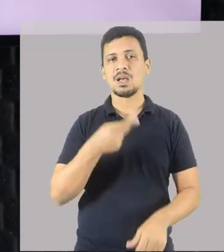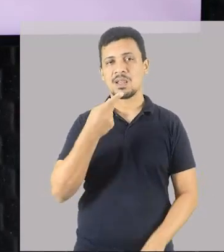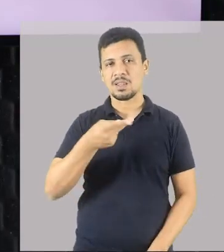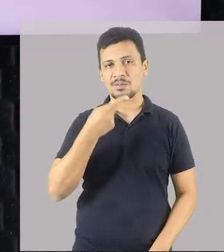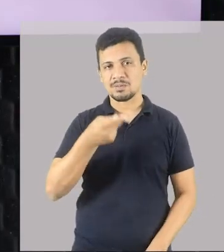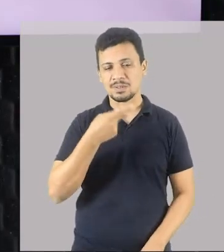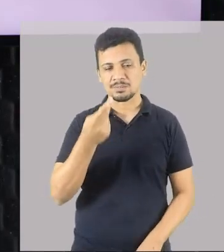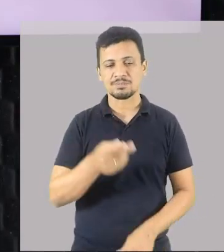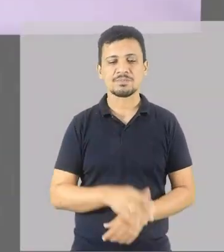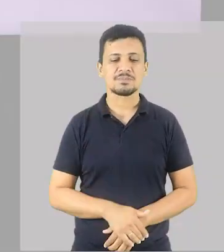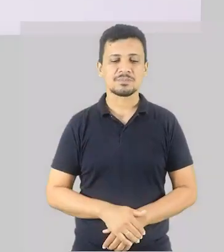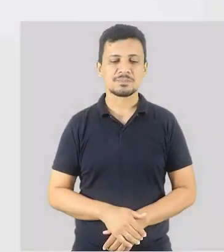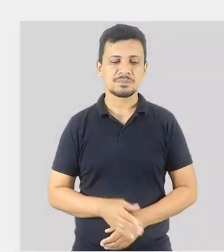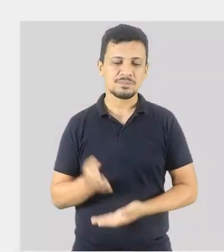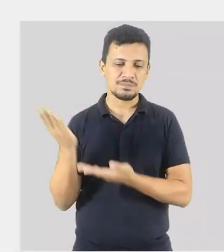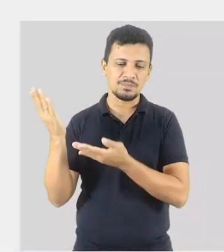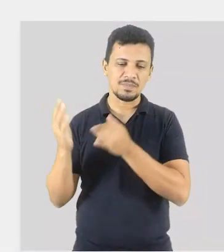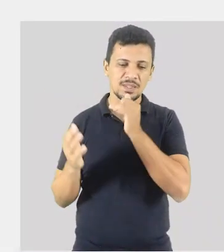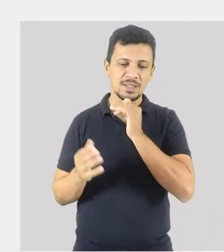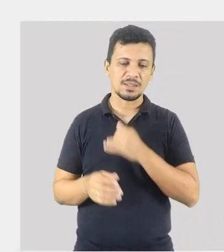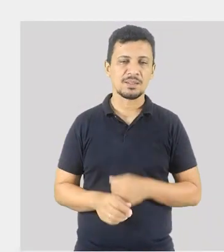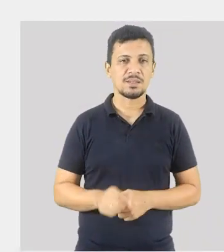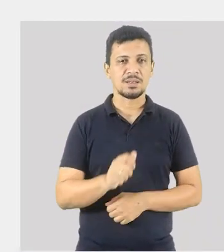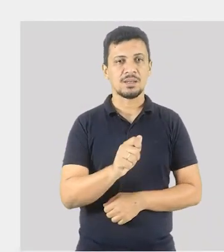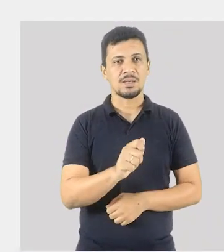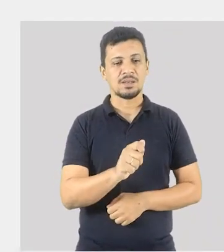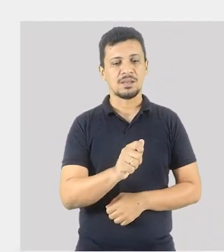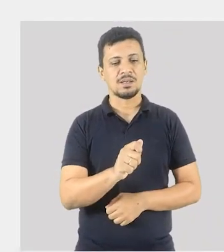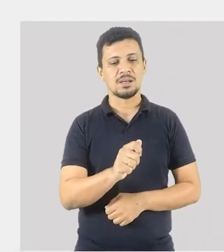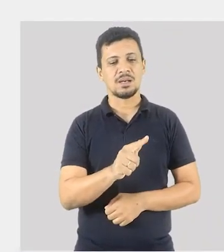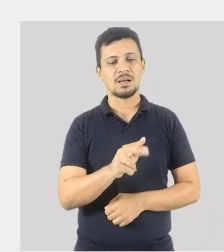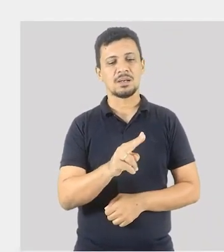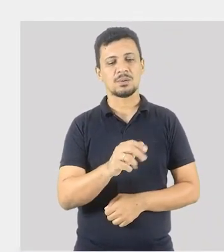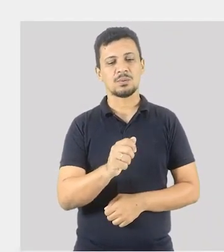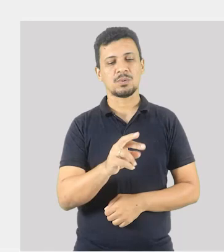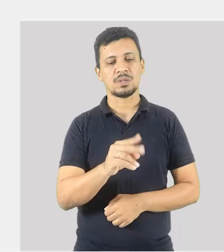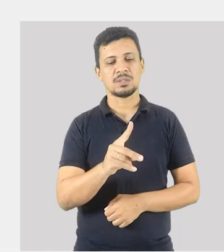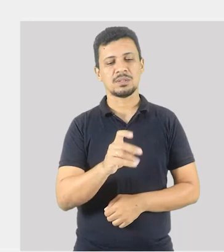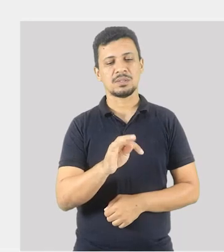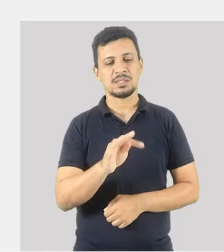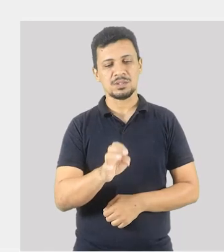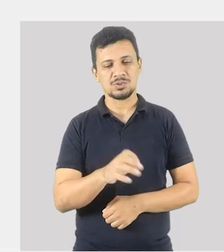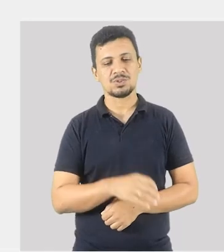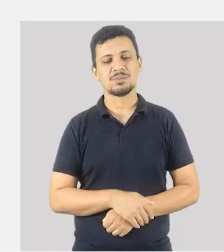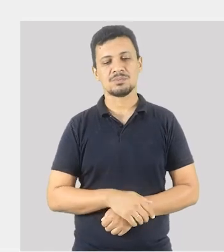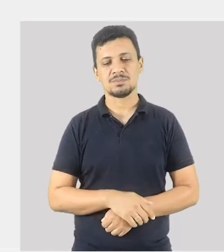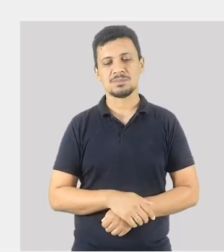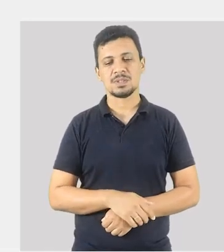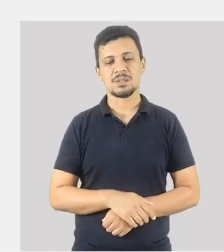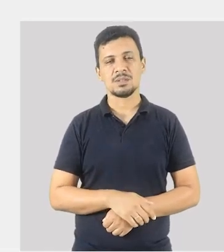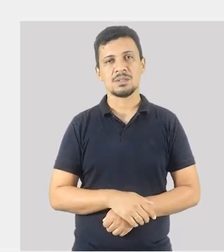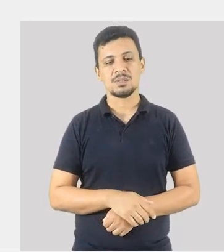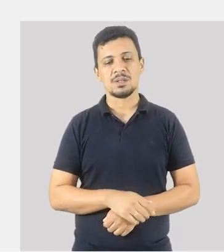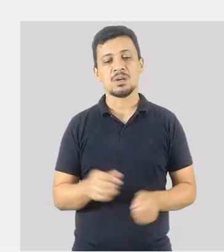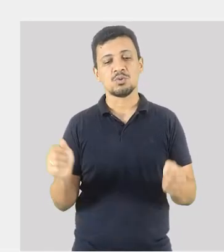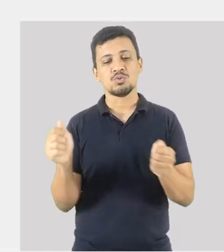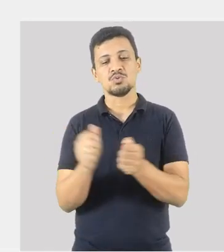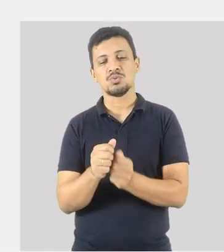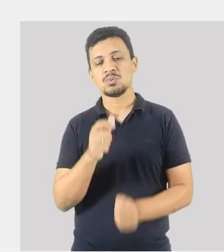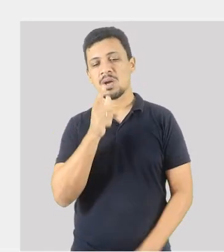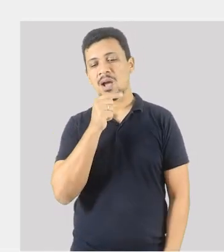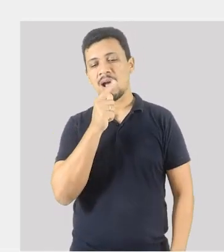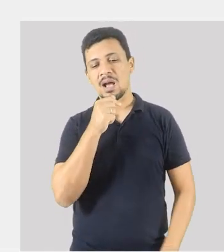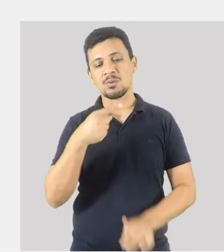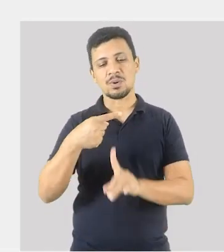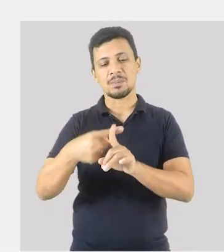caracterizando a aglutinação. Olha os exemplos aqui. Aguardente. Aguardente é água mais ardente, né? Quando eu junto a